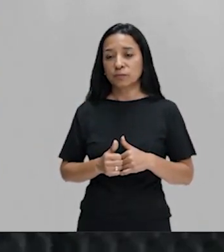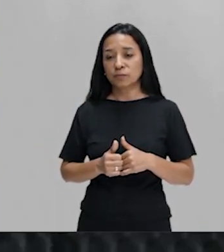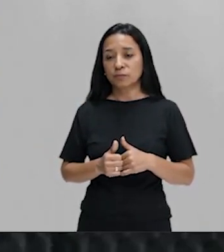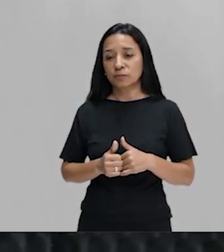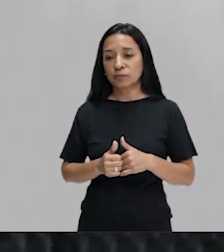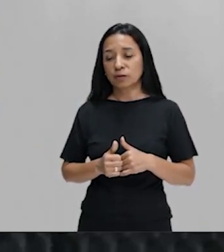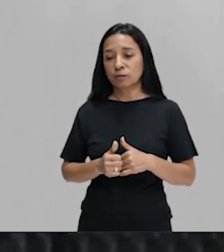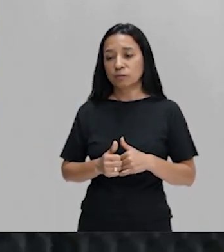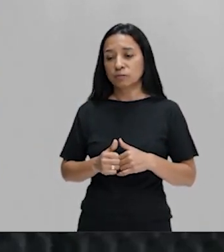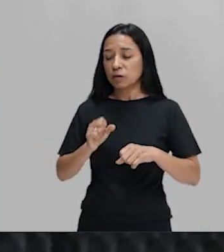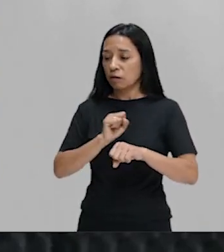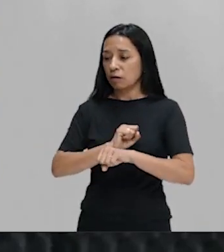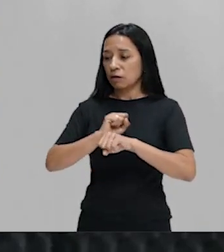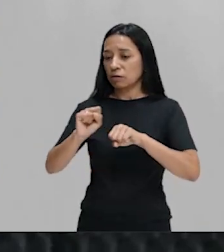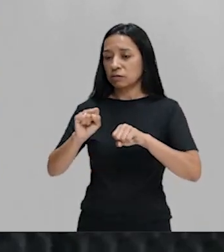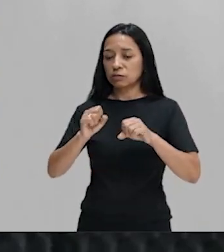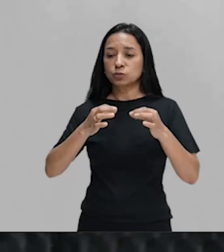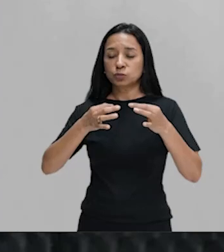grande justificativa.